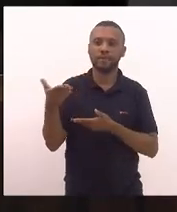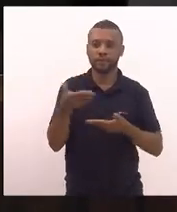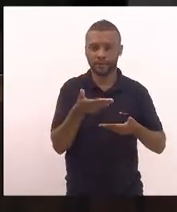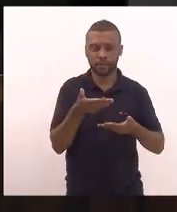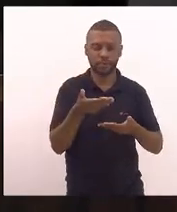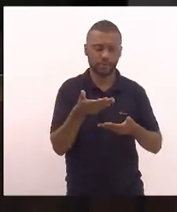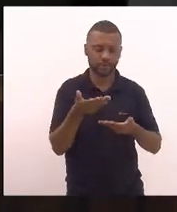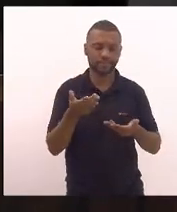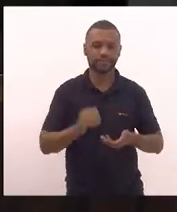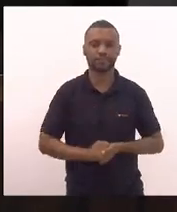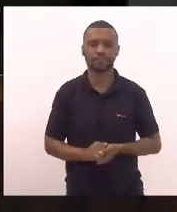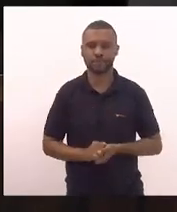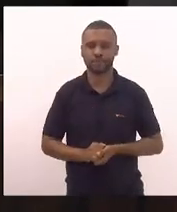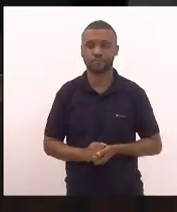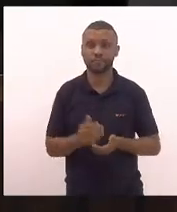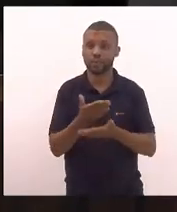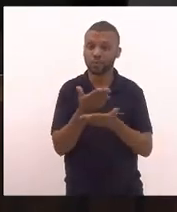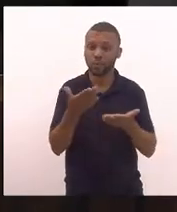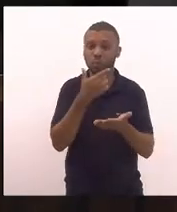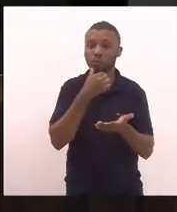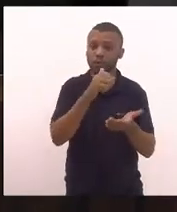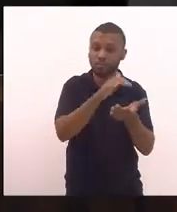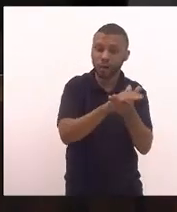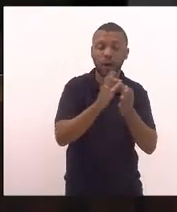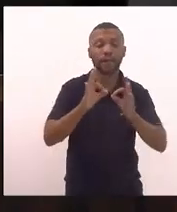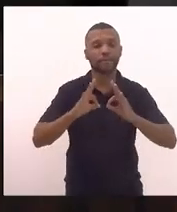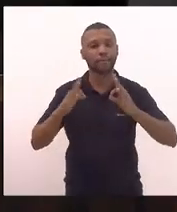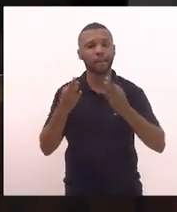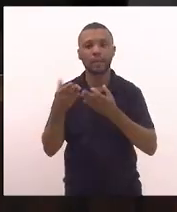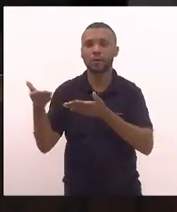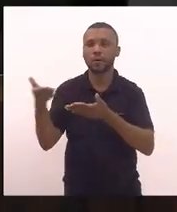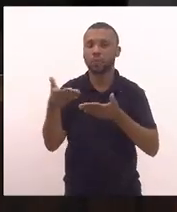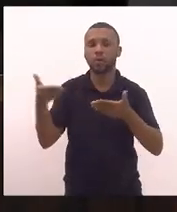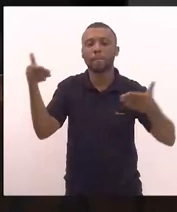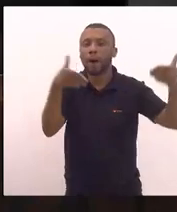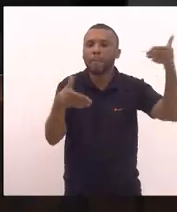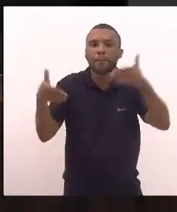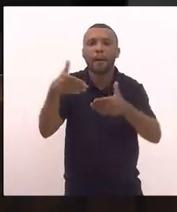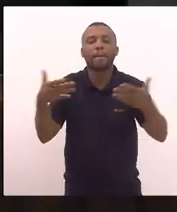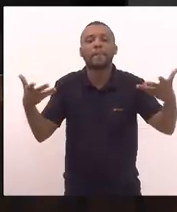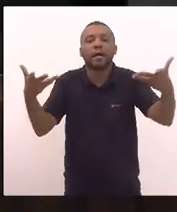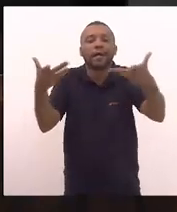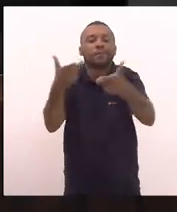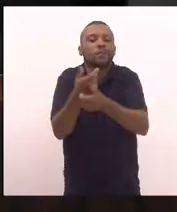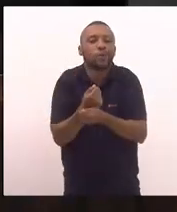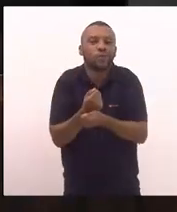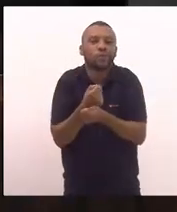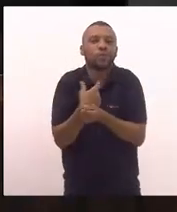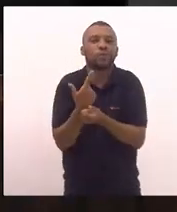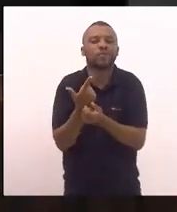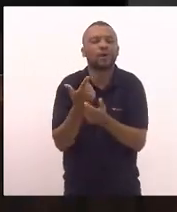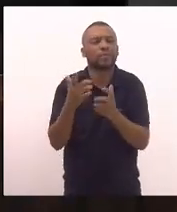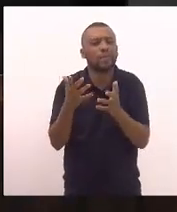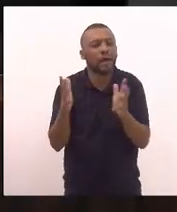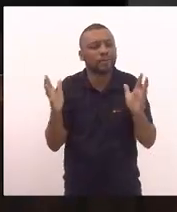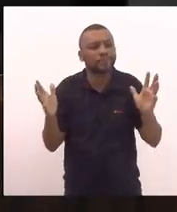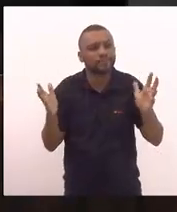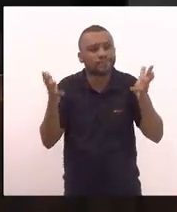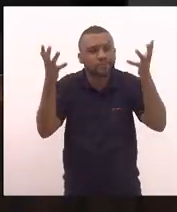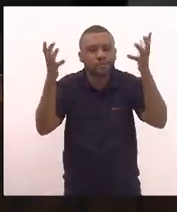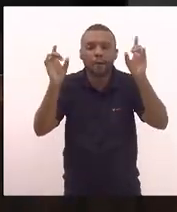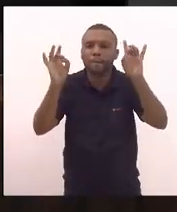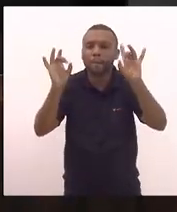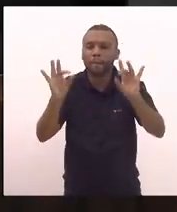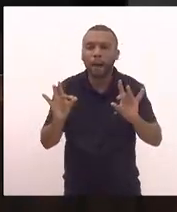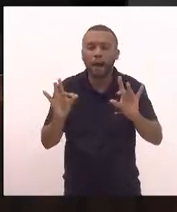bem-vindo, melhor dizendo. E todos os maridos, as famílias. Gente, eu acho maravilhoso quando eu faço minhas solenidades. O